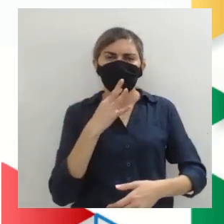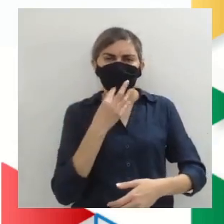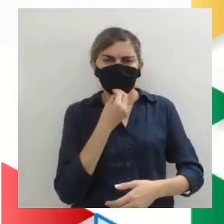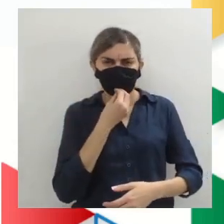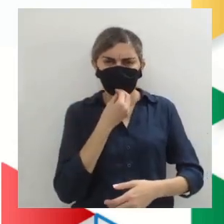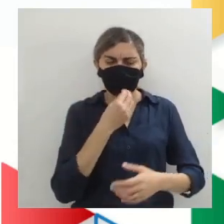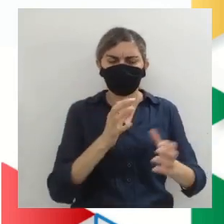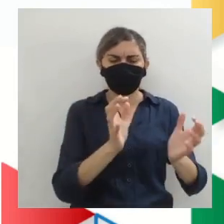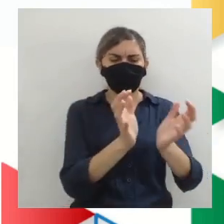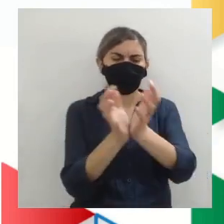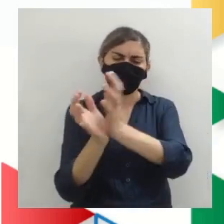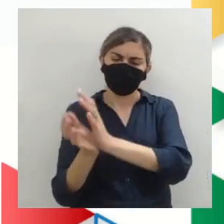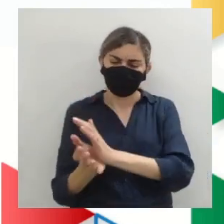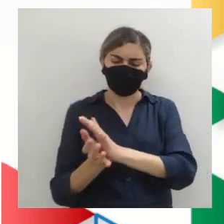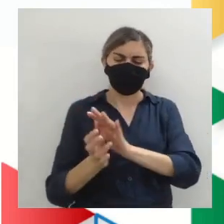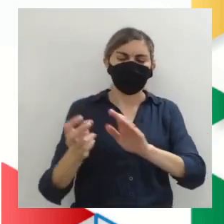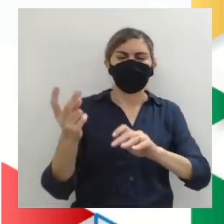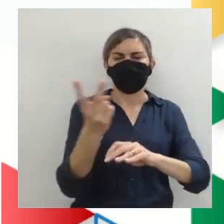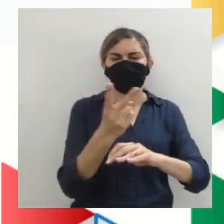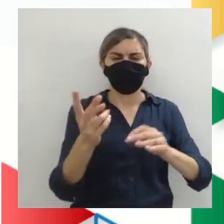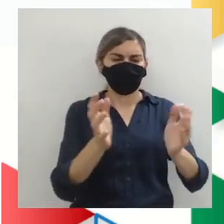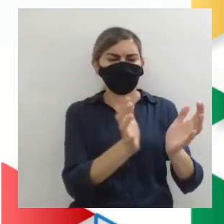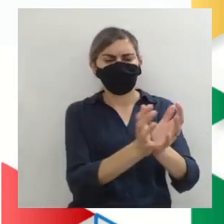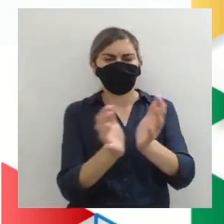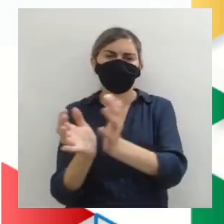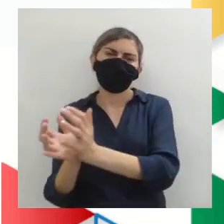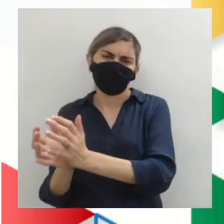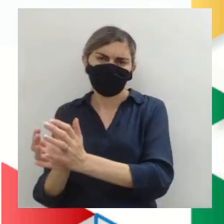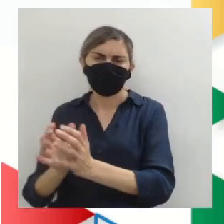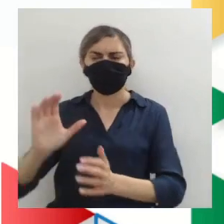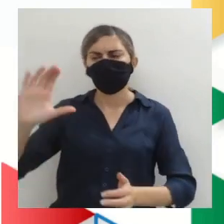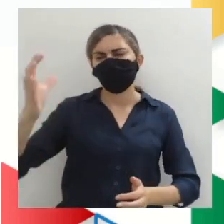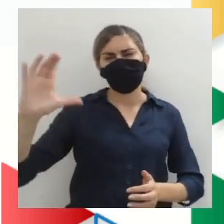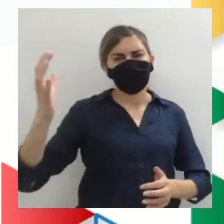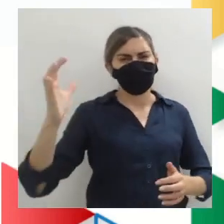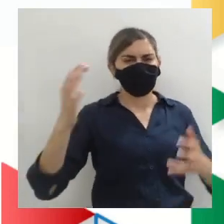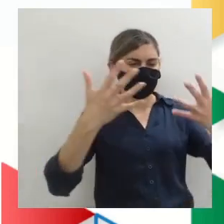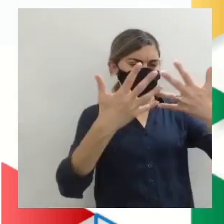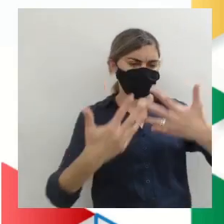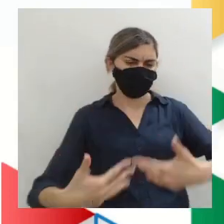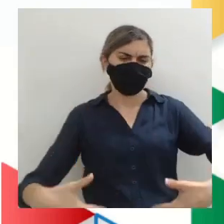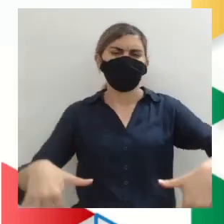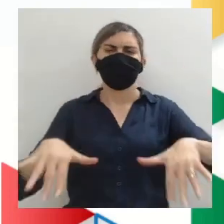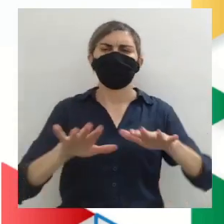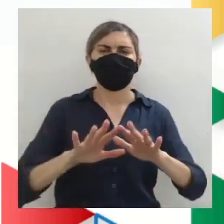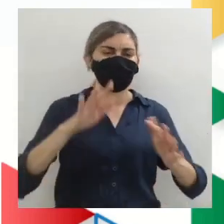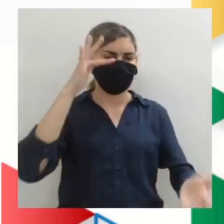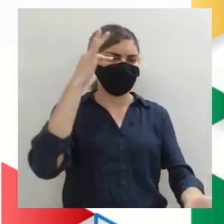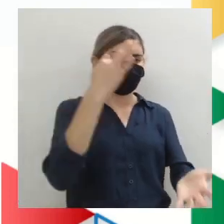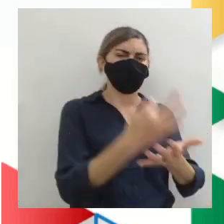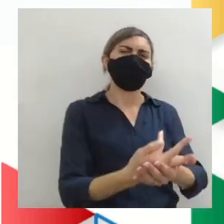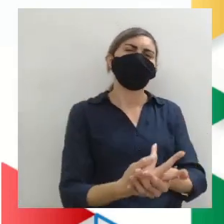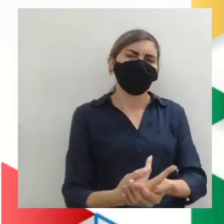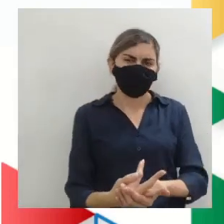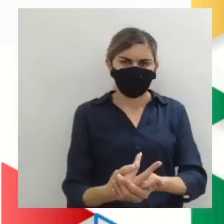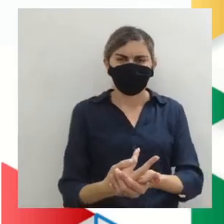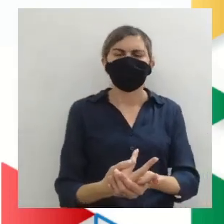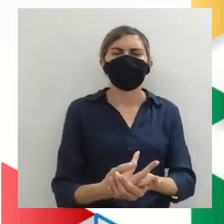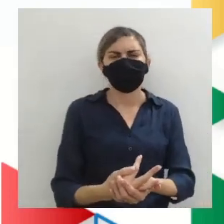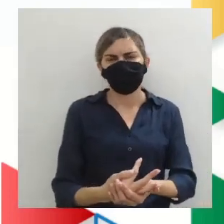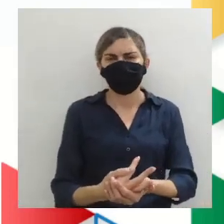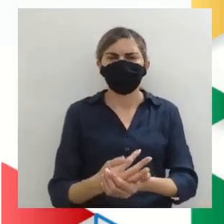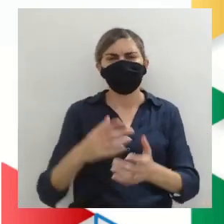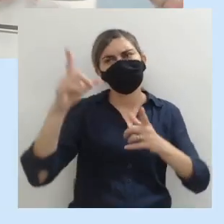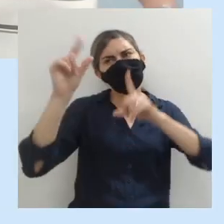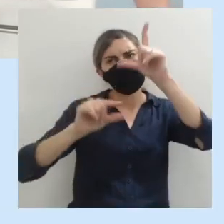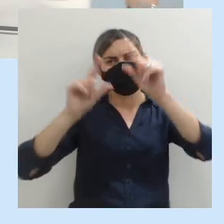são agrupadas em 2 grupos. Aí vejam só, a ciência natural e a fé. Vejam só que nós temos a